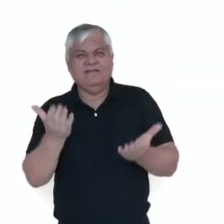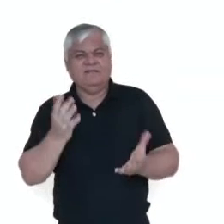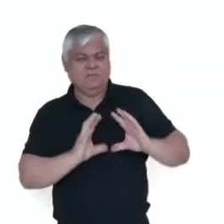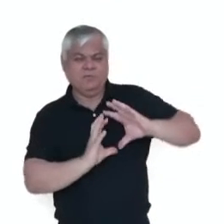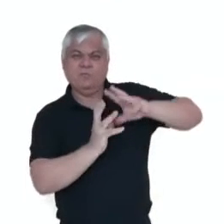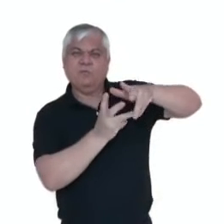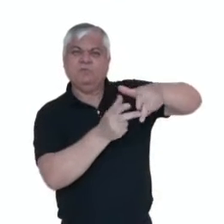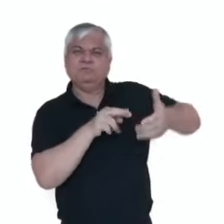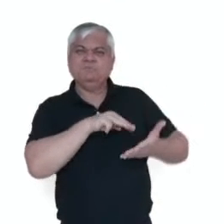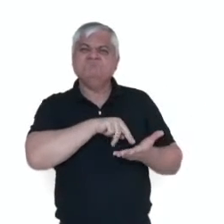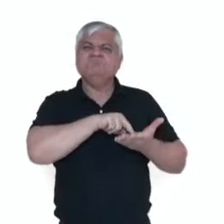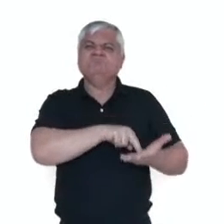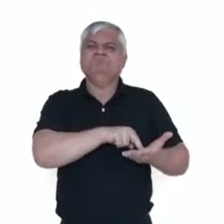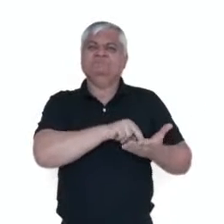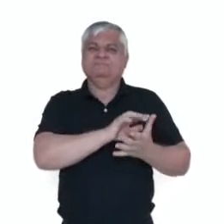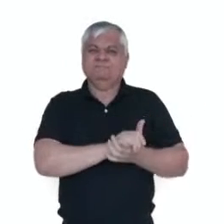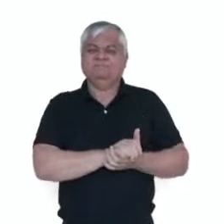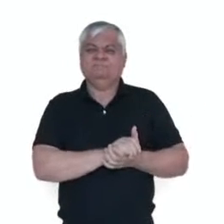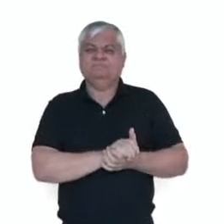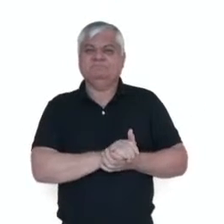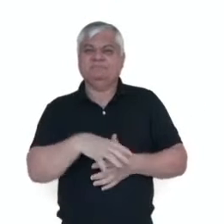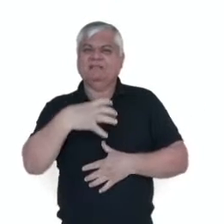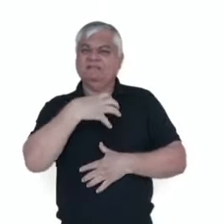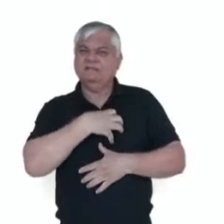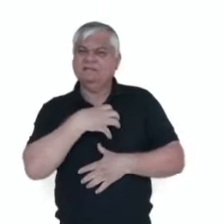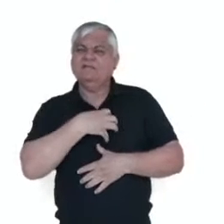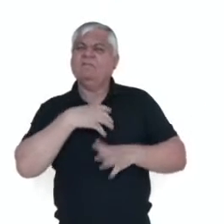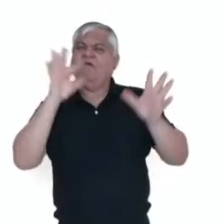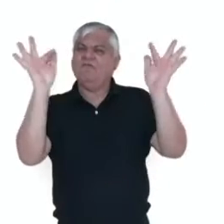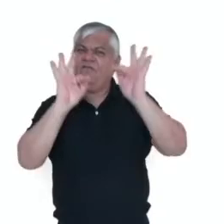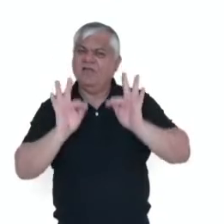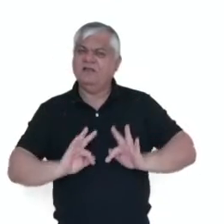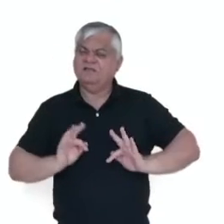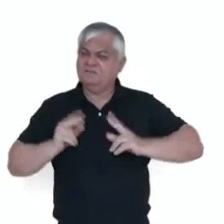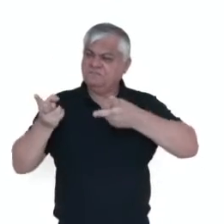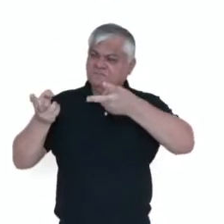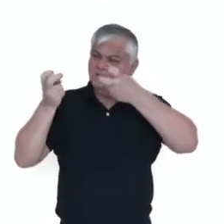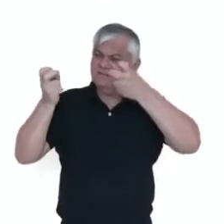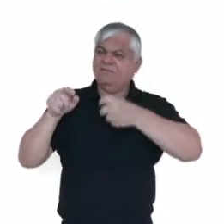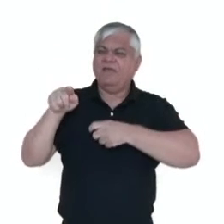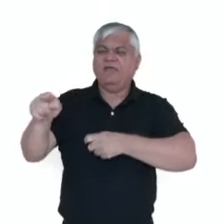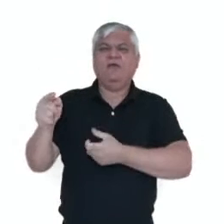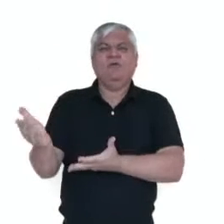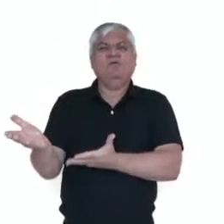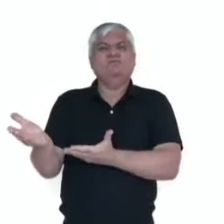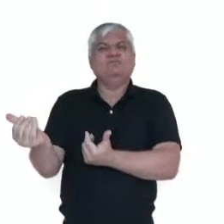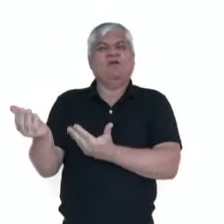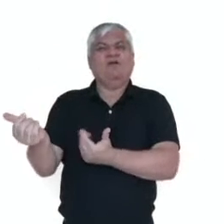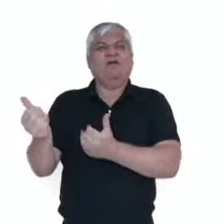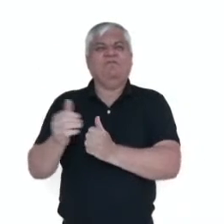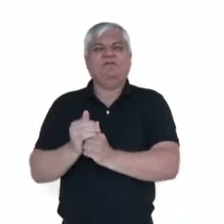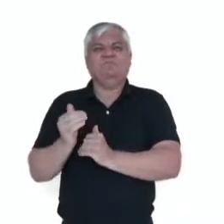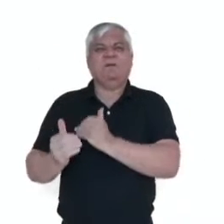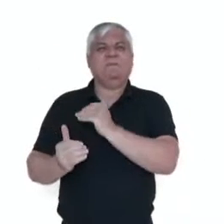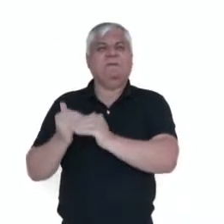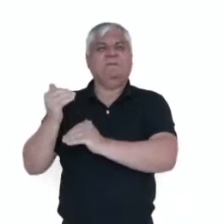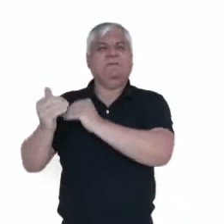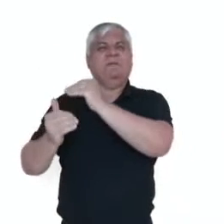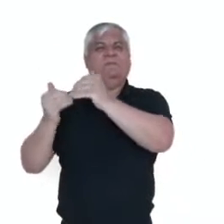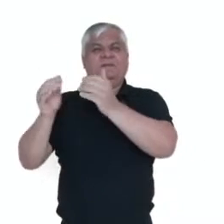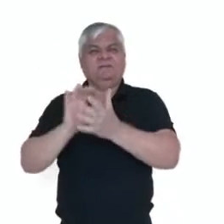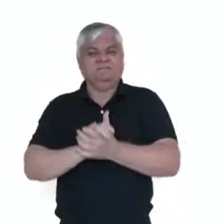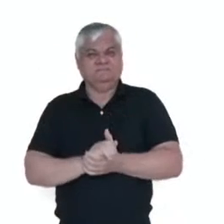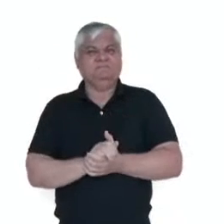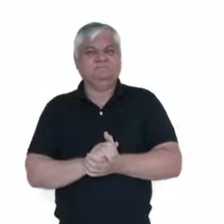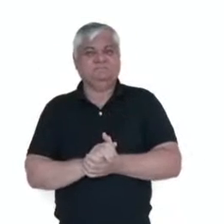sustentável. Ficamos muito felizes em ver a força da agenda ambiental crescendo no país e ainda